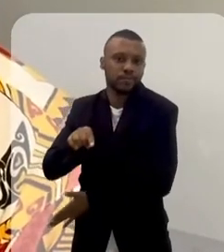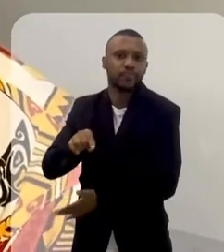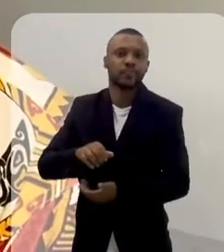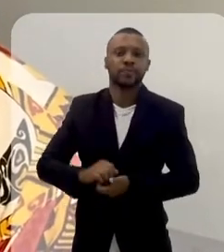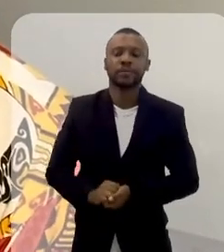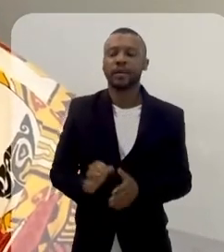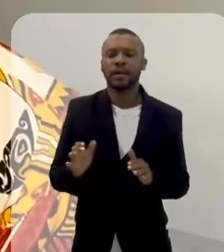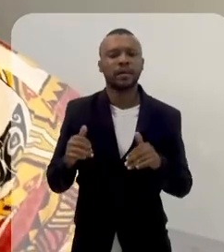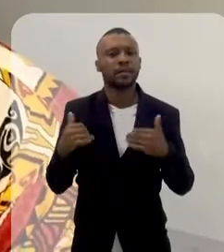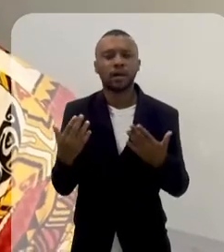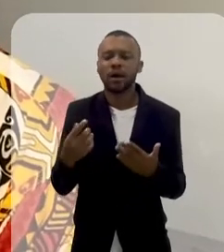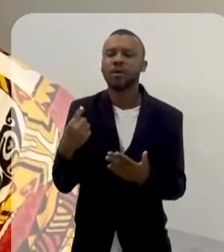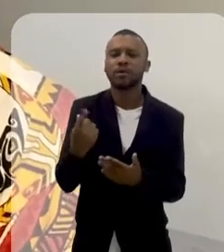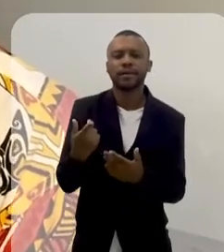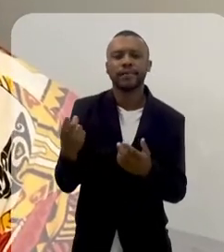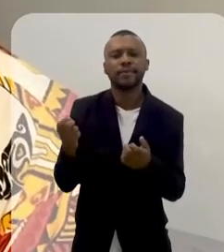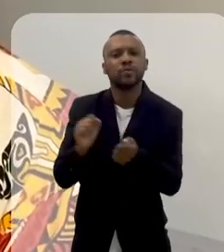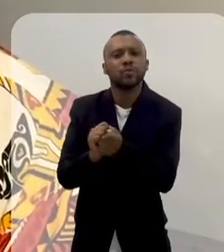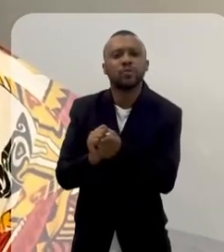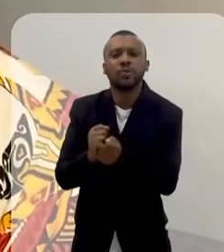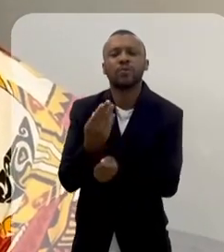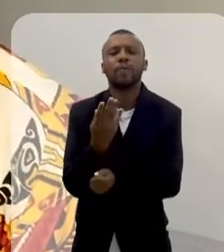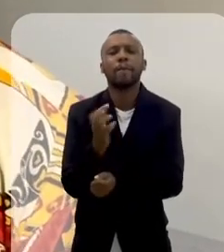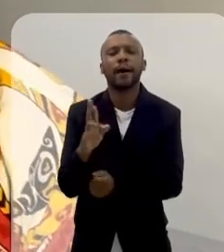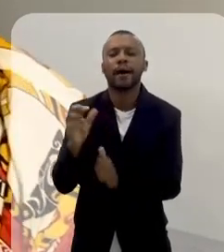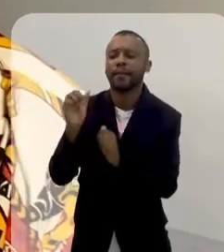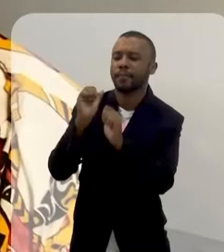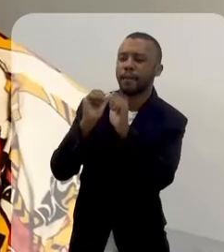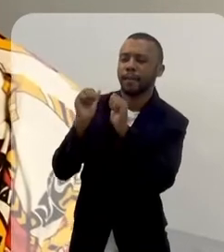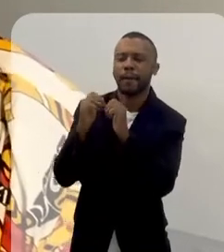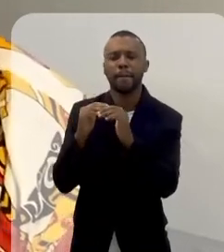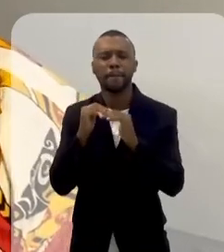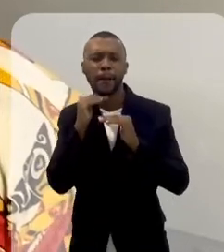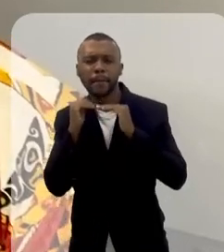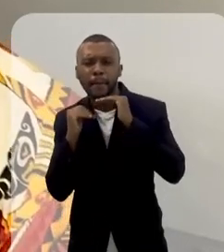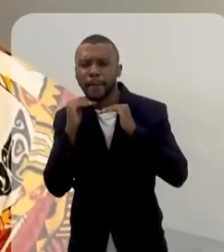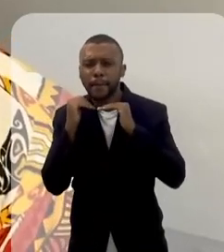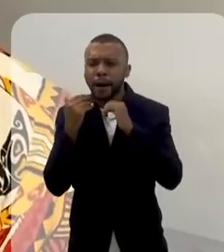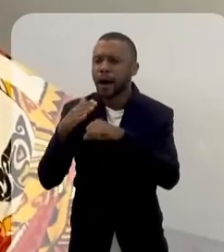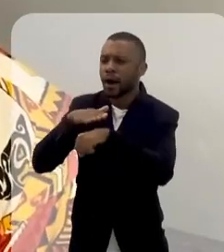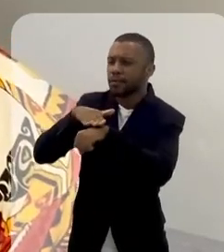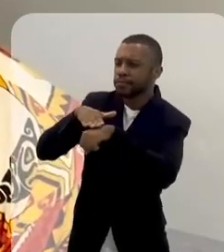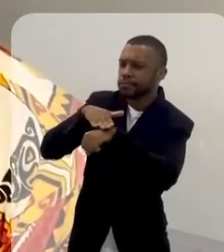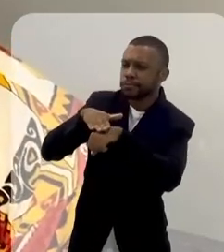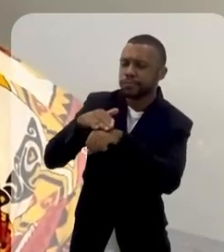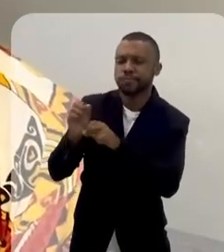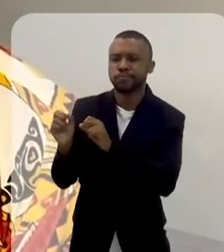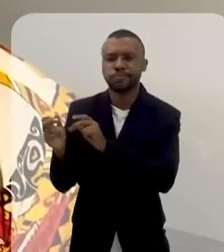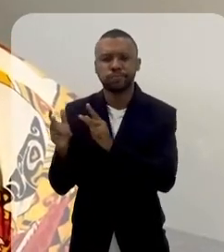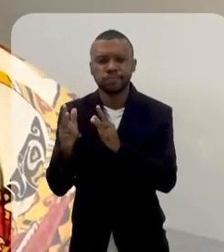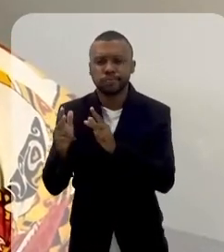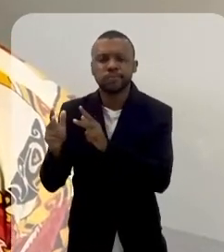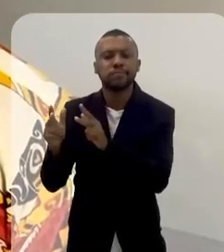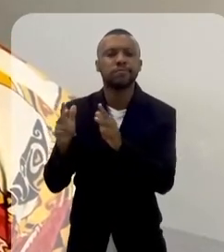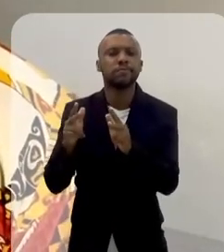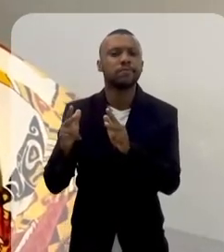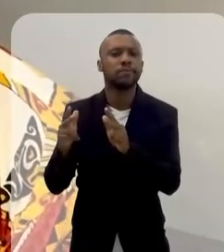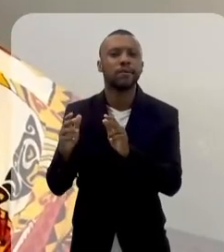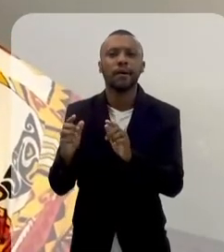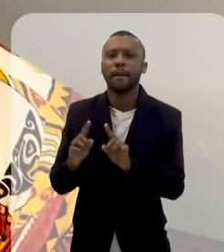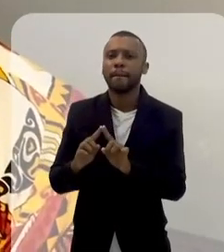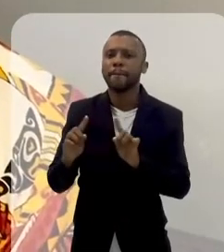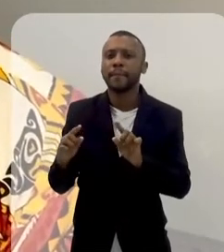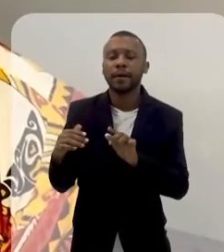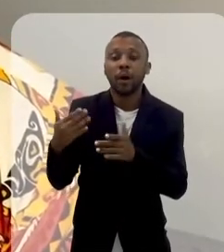Ele passou aqui em janeiro, e aí a gente estava num bar bebendo, eu e ele. bebendo e conversando e tal. Ele não